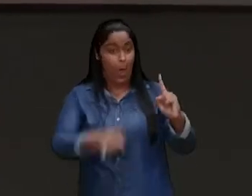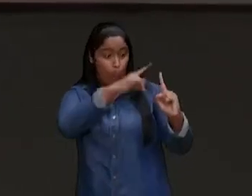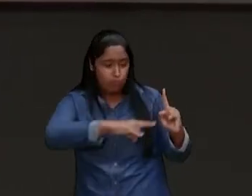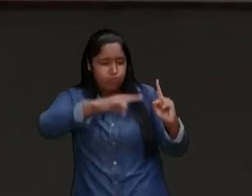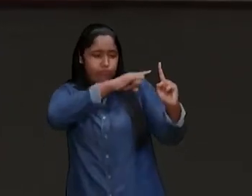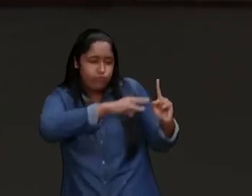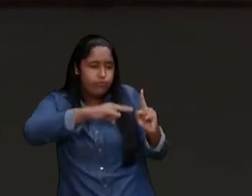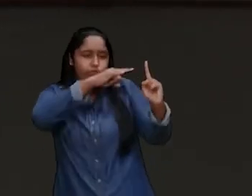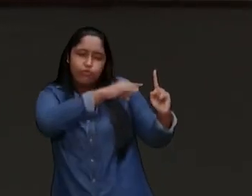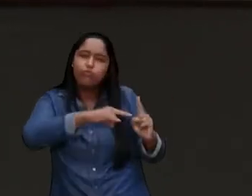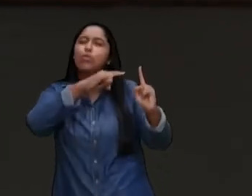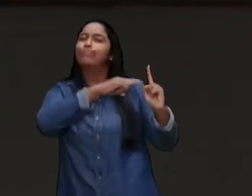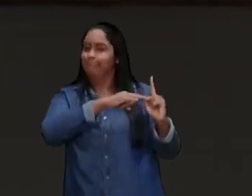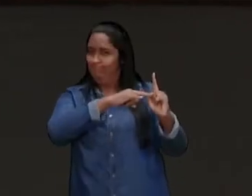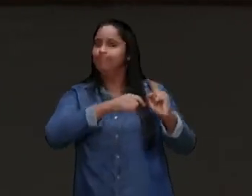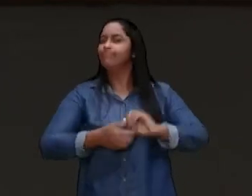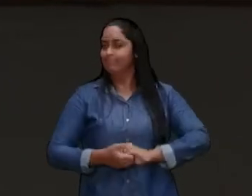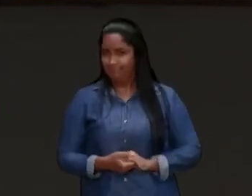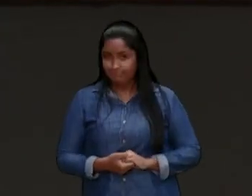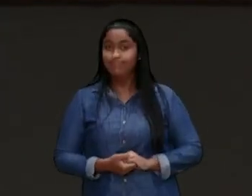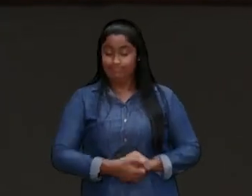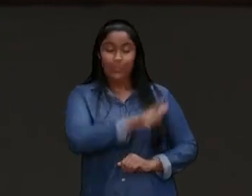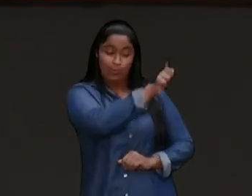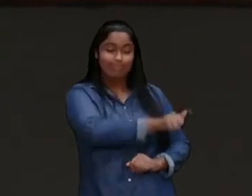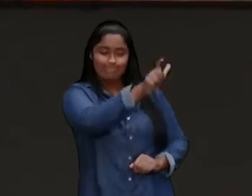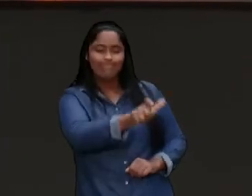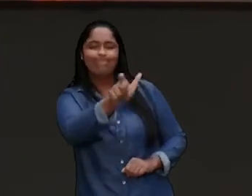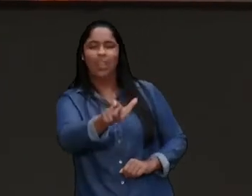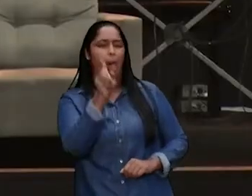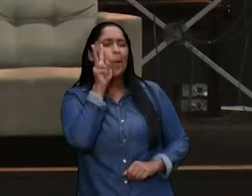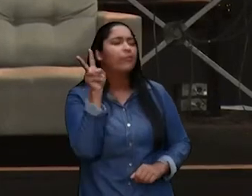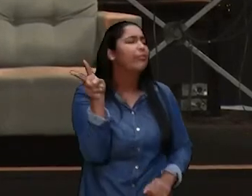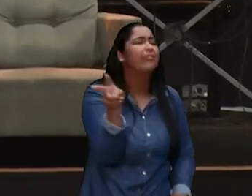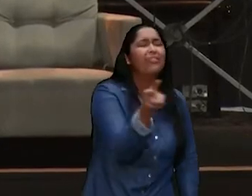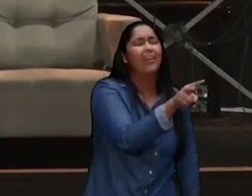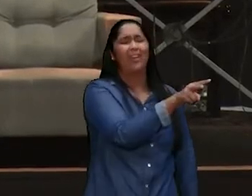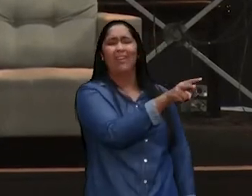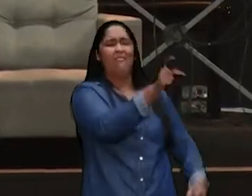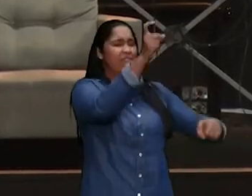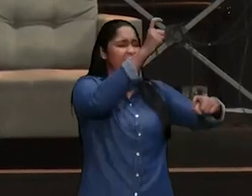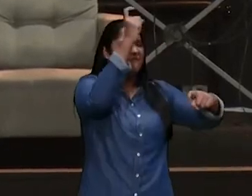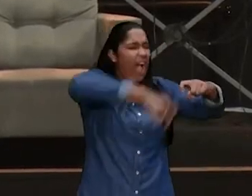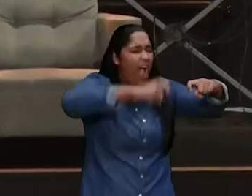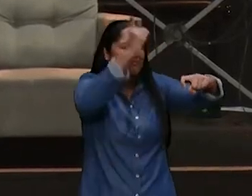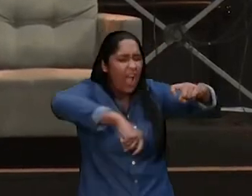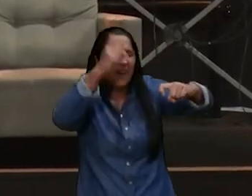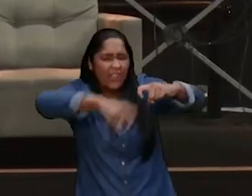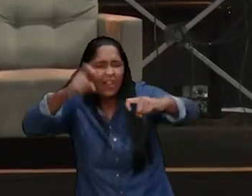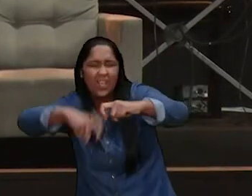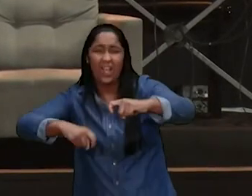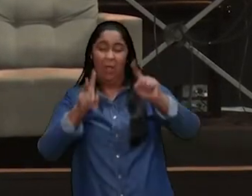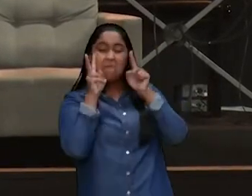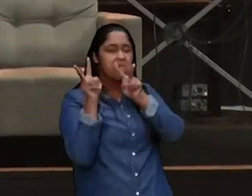capetagem mesmo diante das pessoas fazendo sexo e isso traz